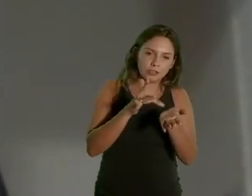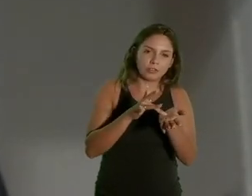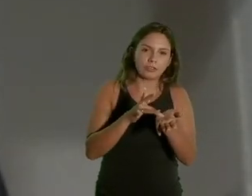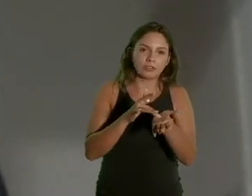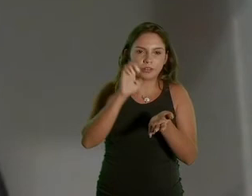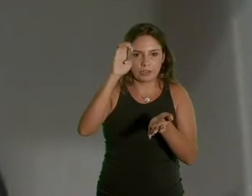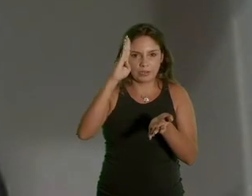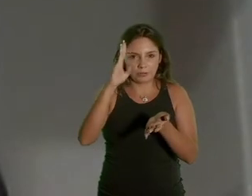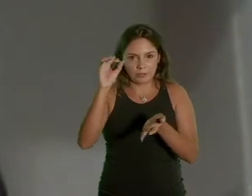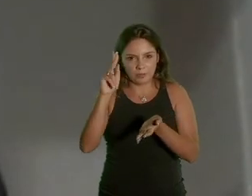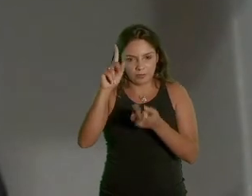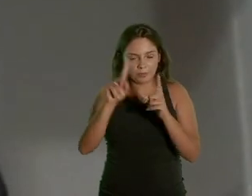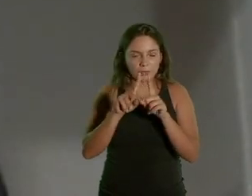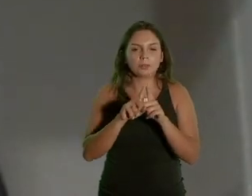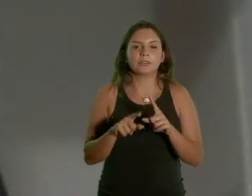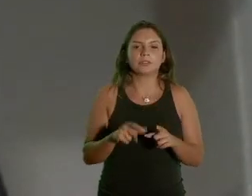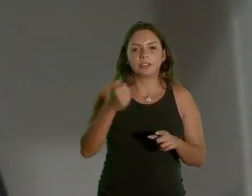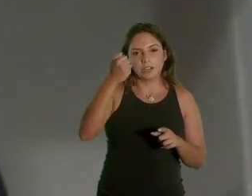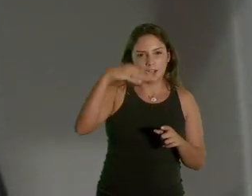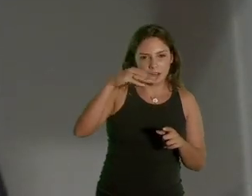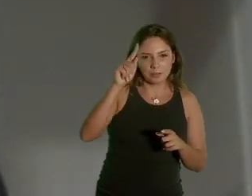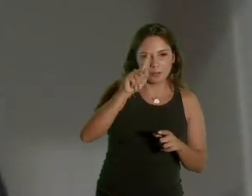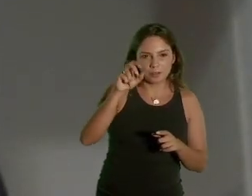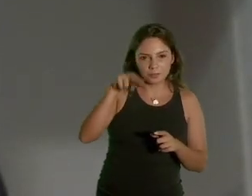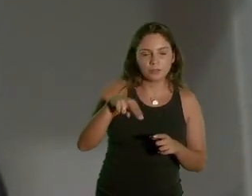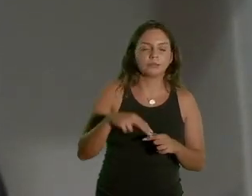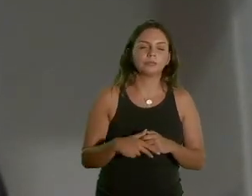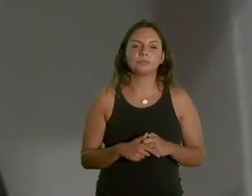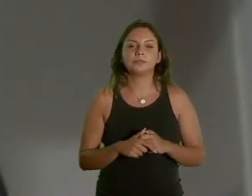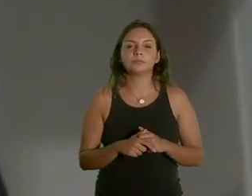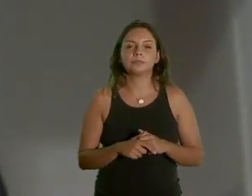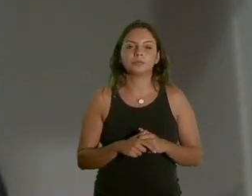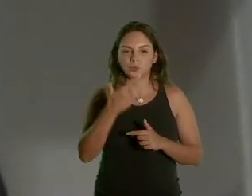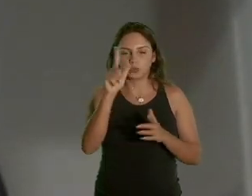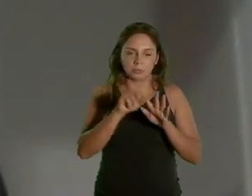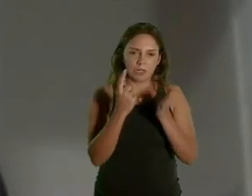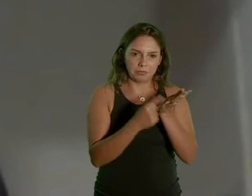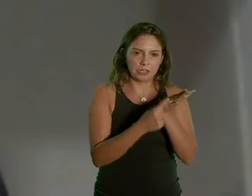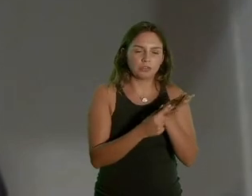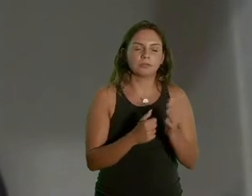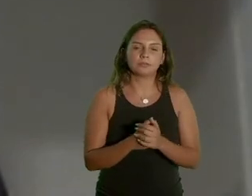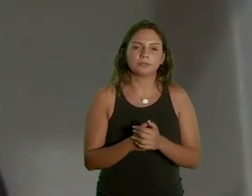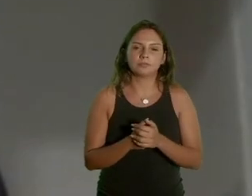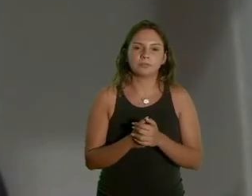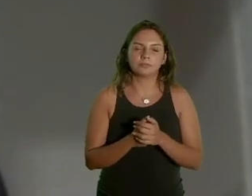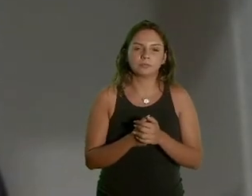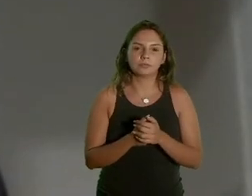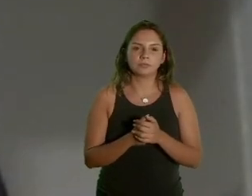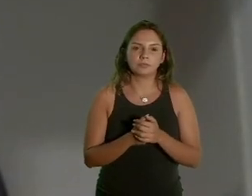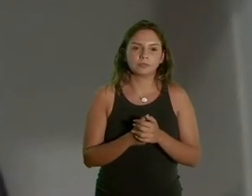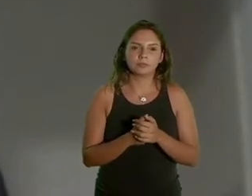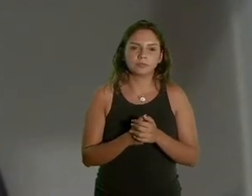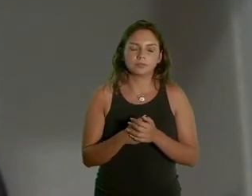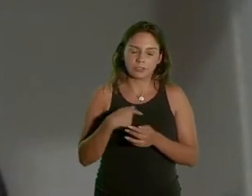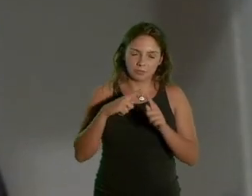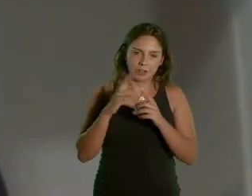em e-book nas principais plataformas, Amazon, Kobo, Apple Books. E também para consumir um pouquinho mais da minha